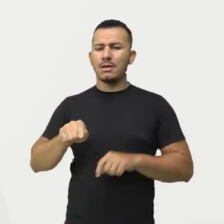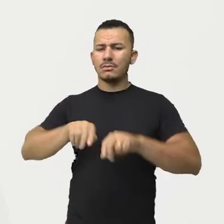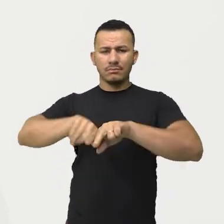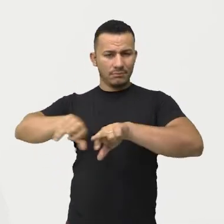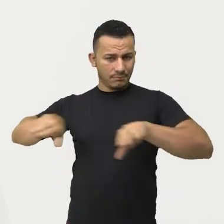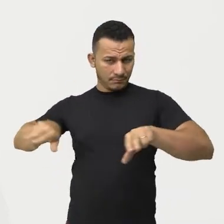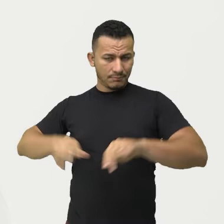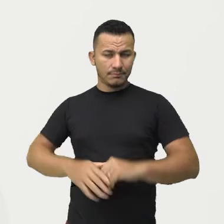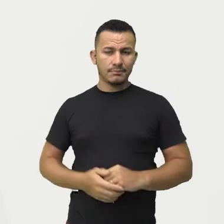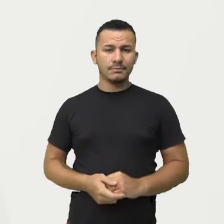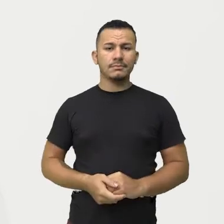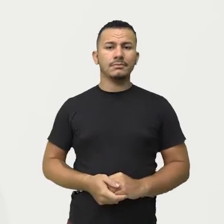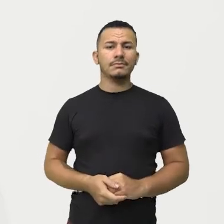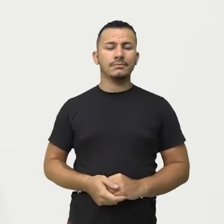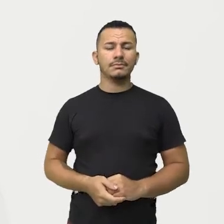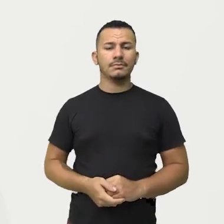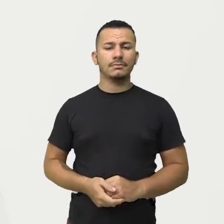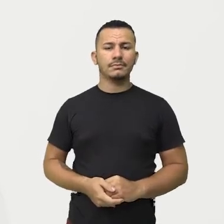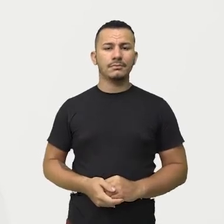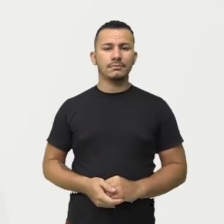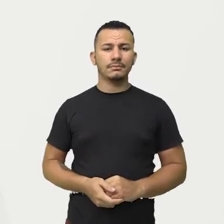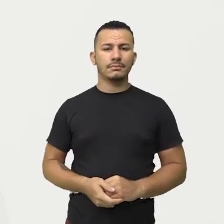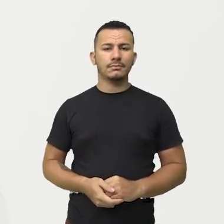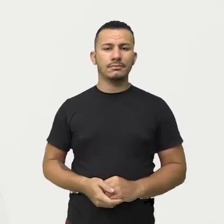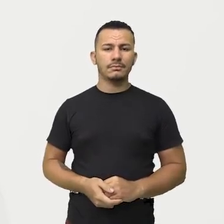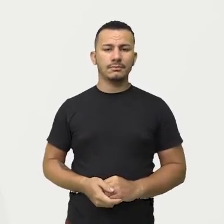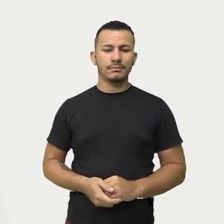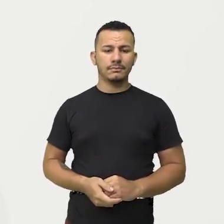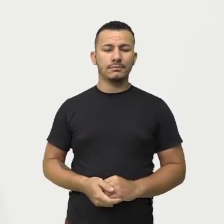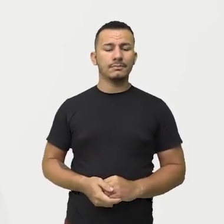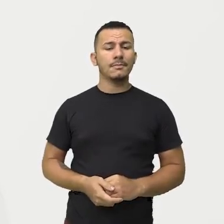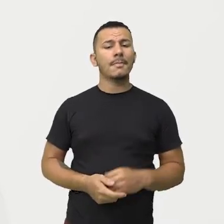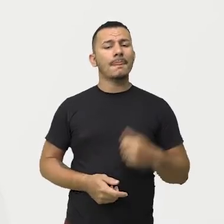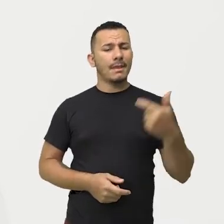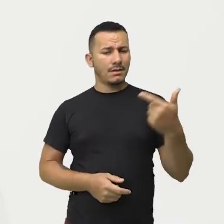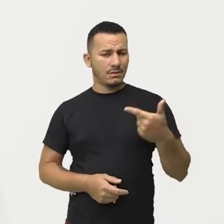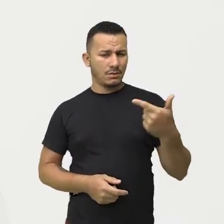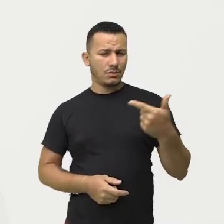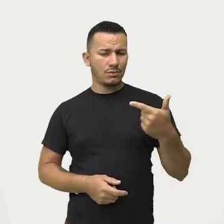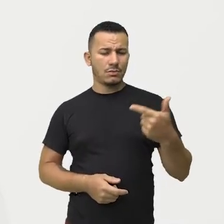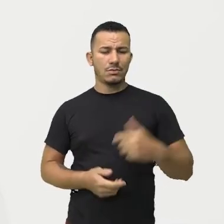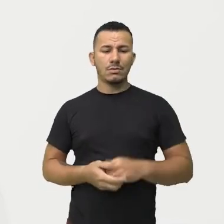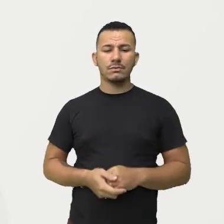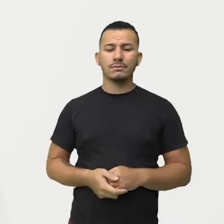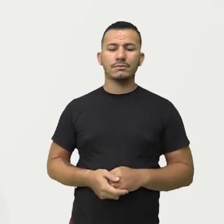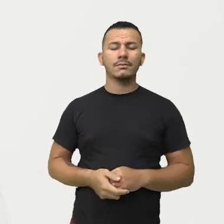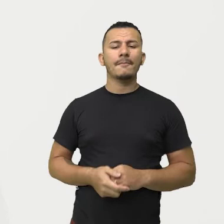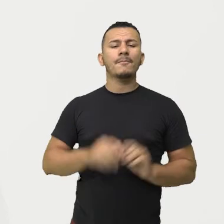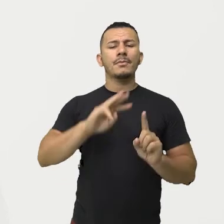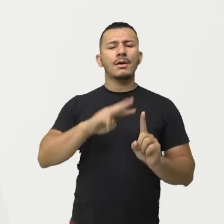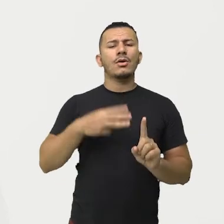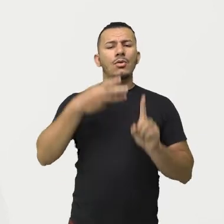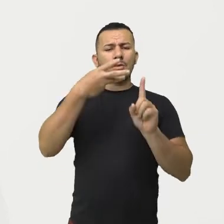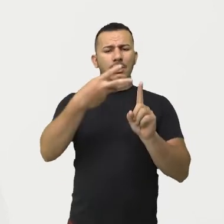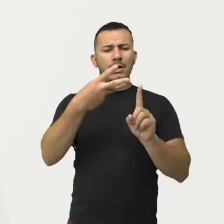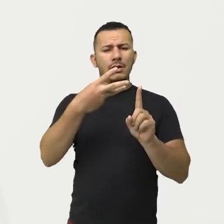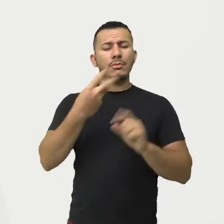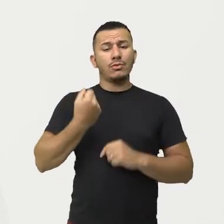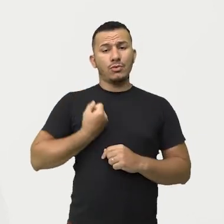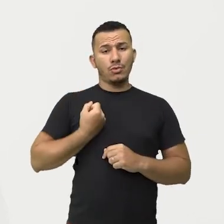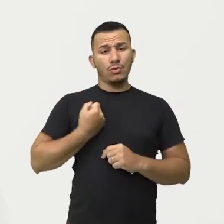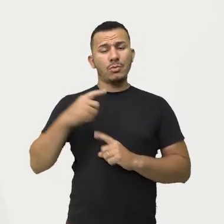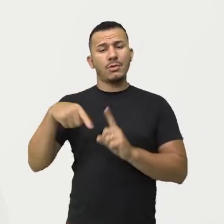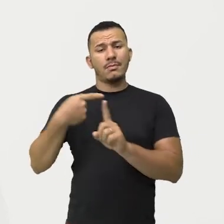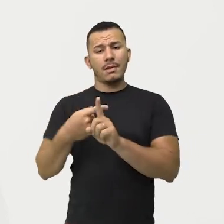etc. Pode utilizar quaisquer letras. Segunda situação, ó, o triplo de um número mais 2. Então lá